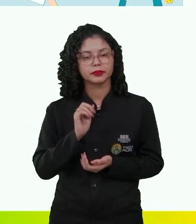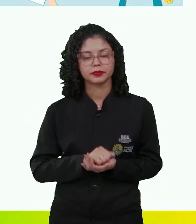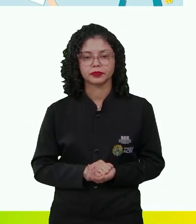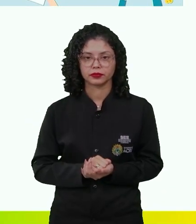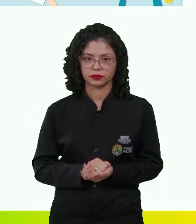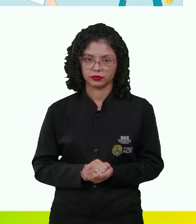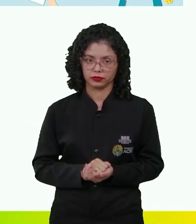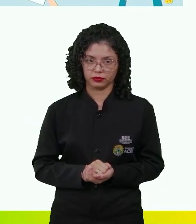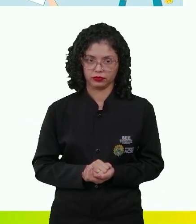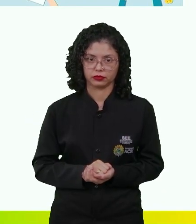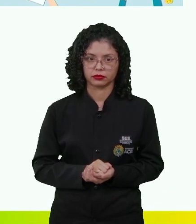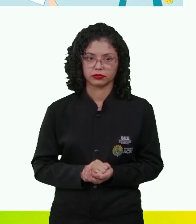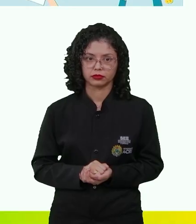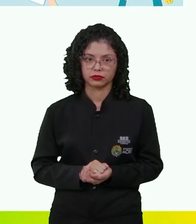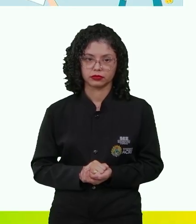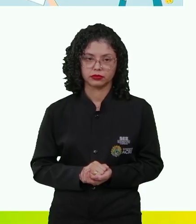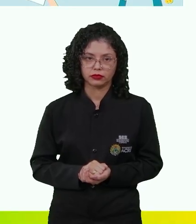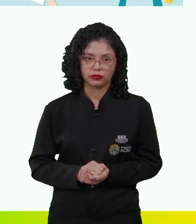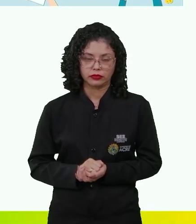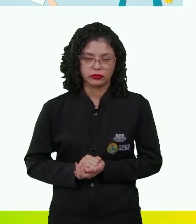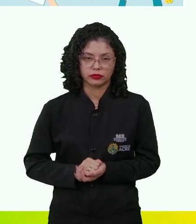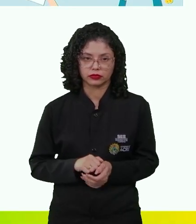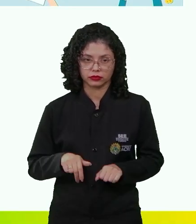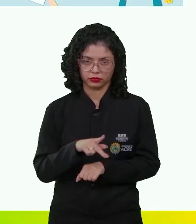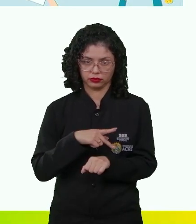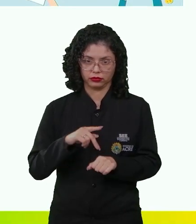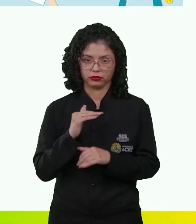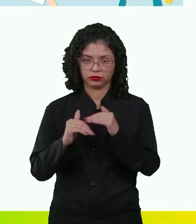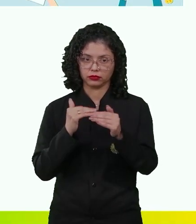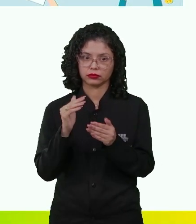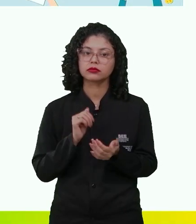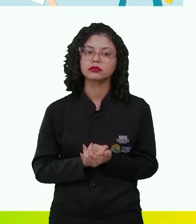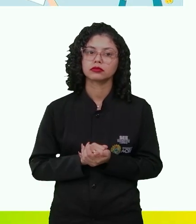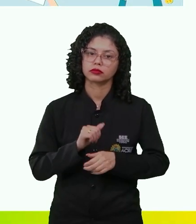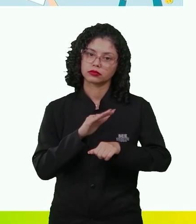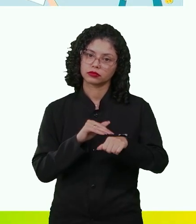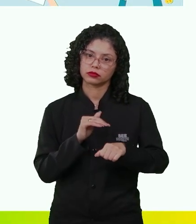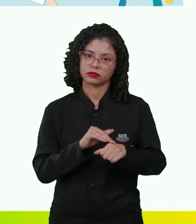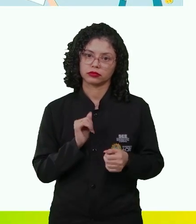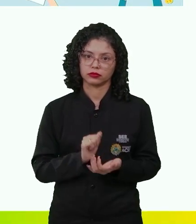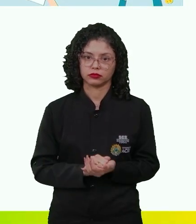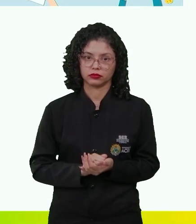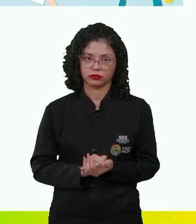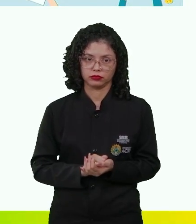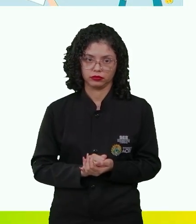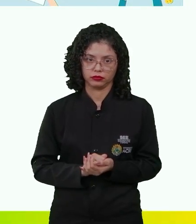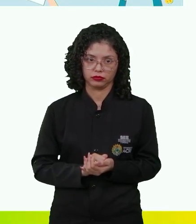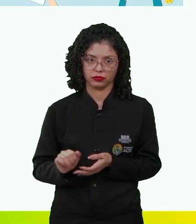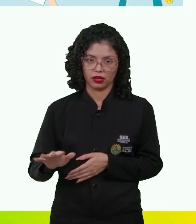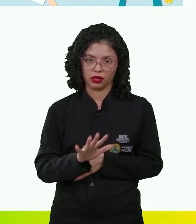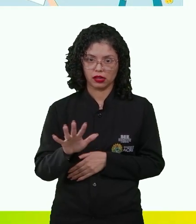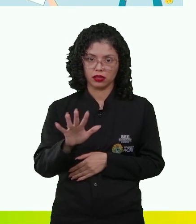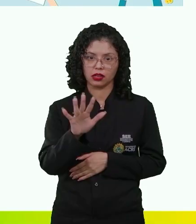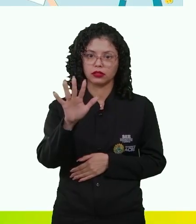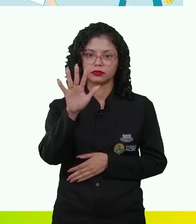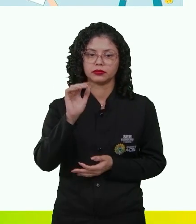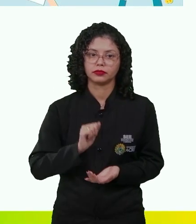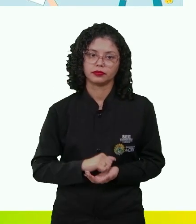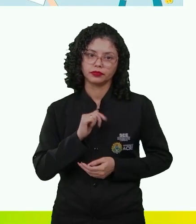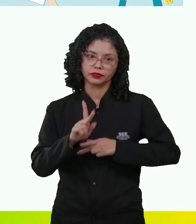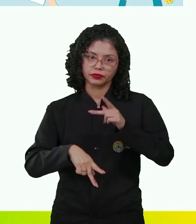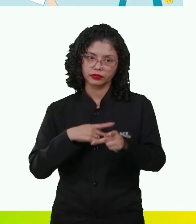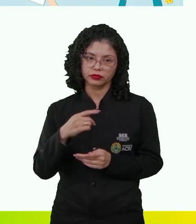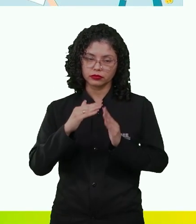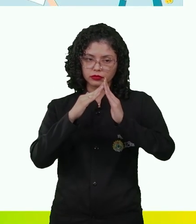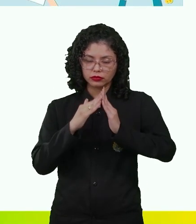cara. Nos países desenvolvidos, isso resulta nas chamadas favelização. As populações